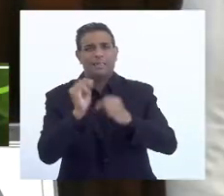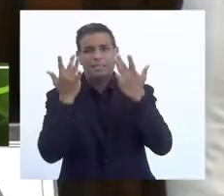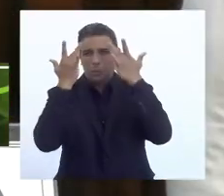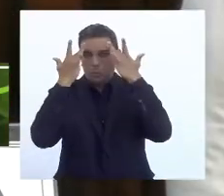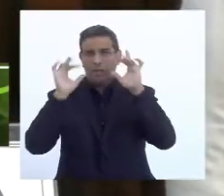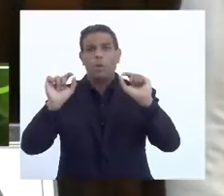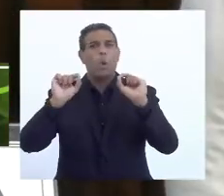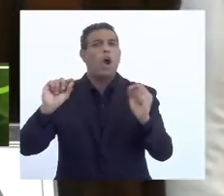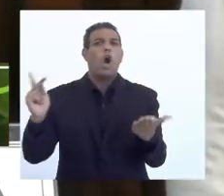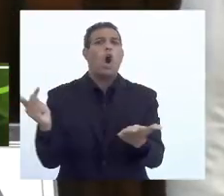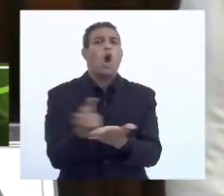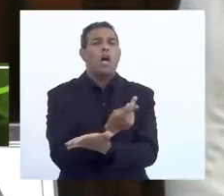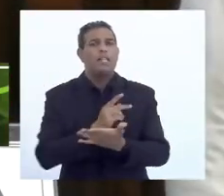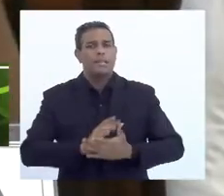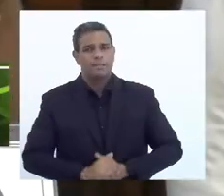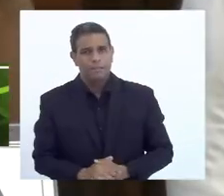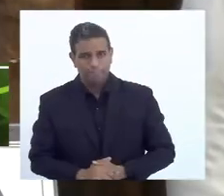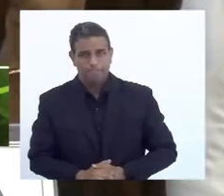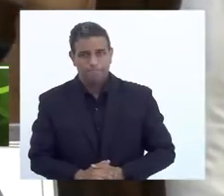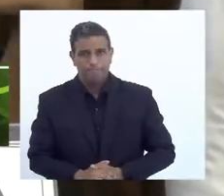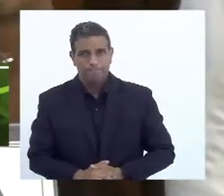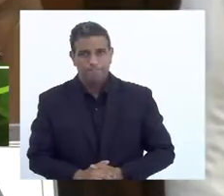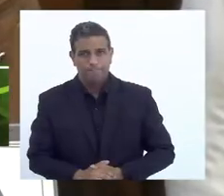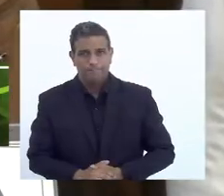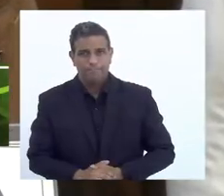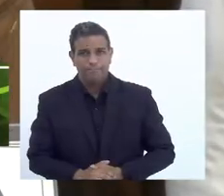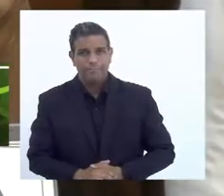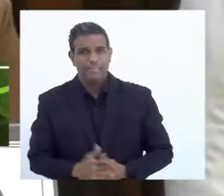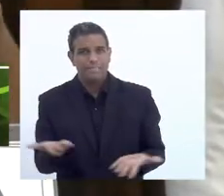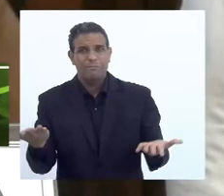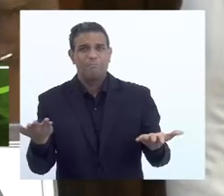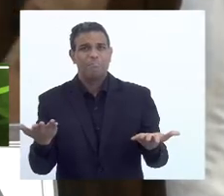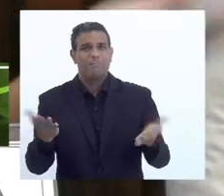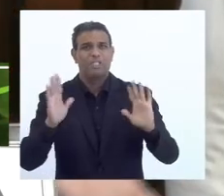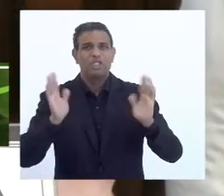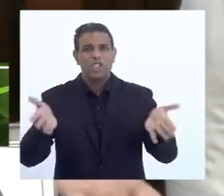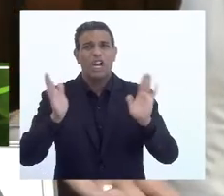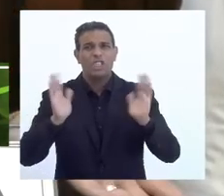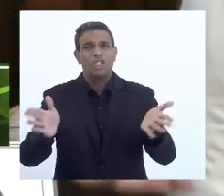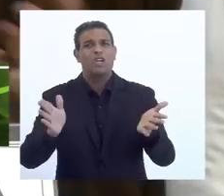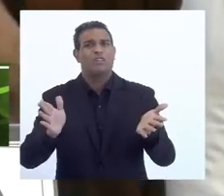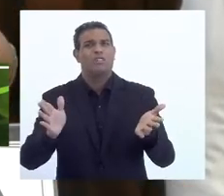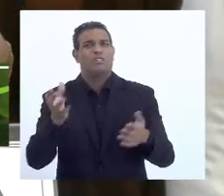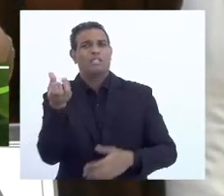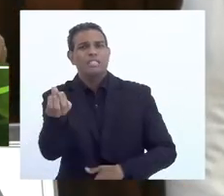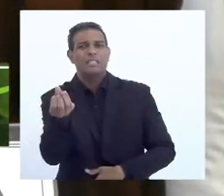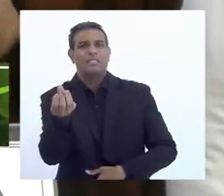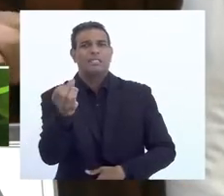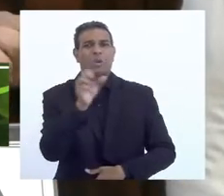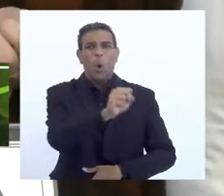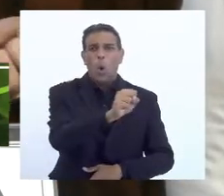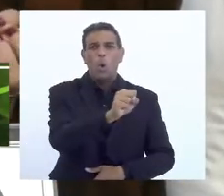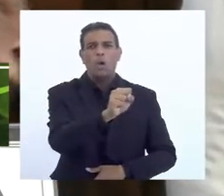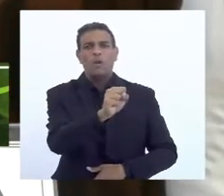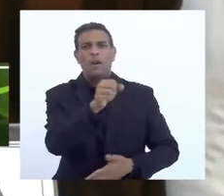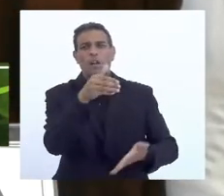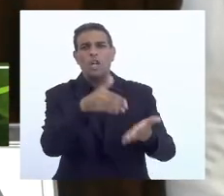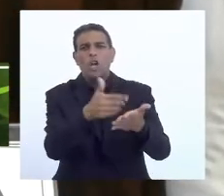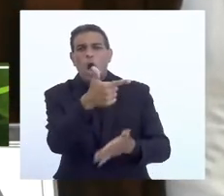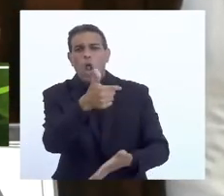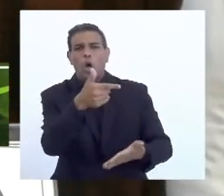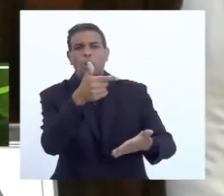conta. E, né, pô, interromperam 90 vezes, o Ciro foi interrompido 6, o Boulos foi interrompido 12,